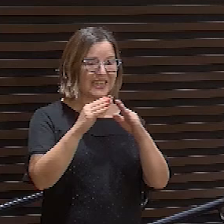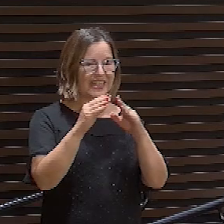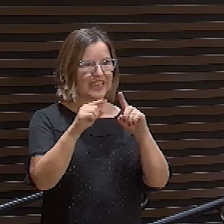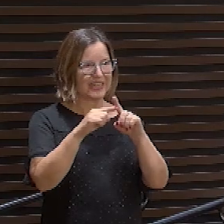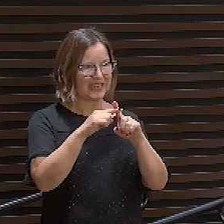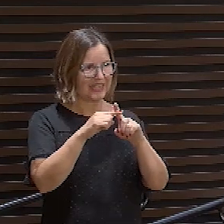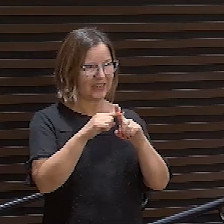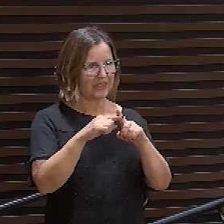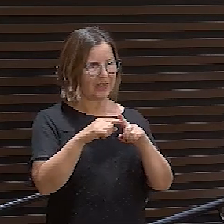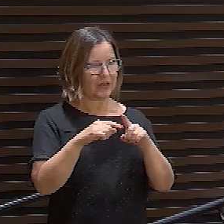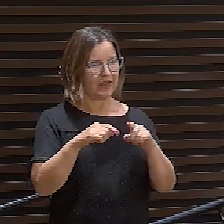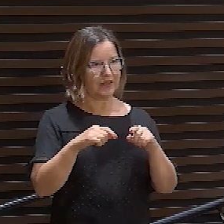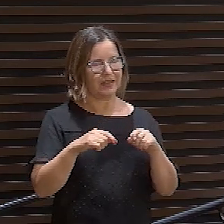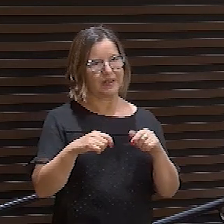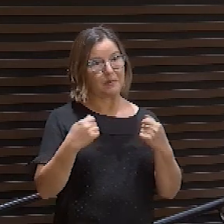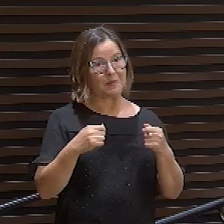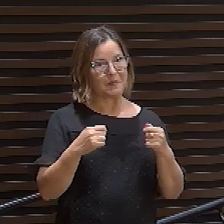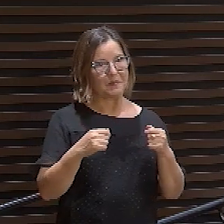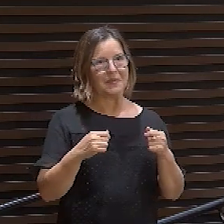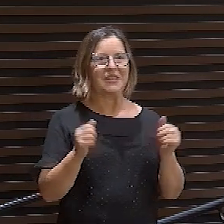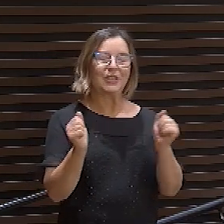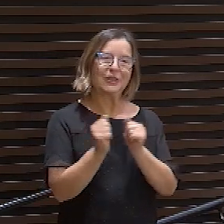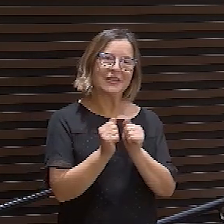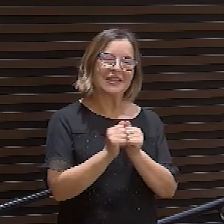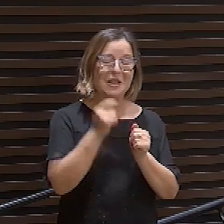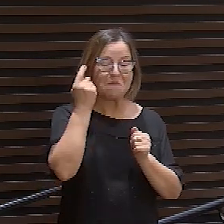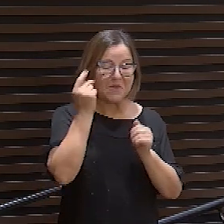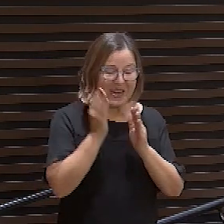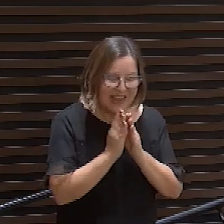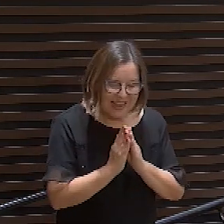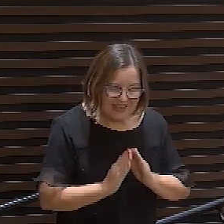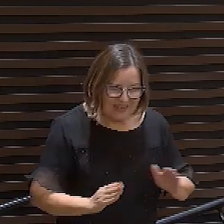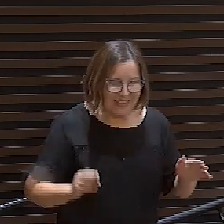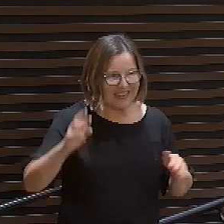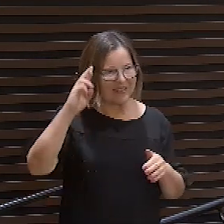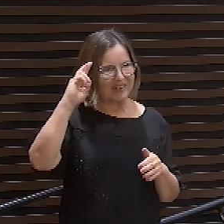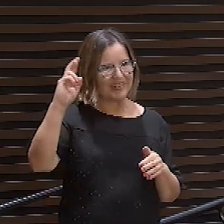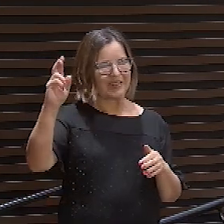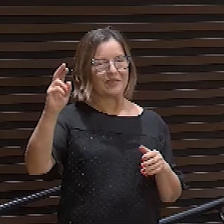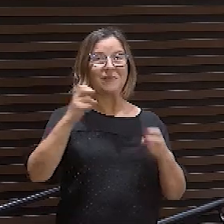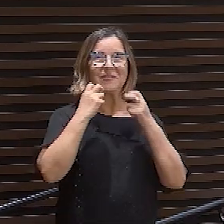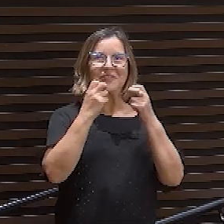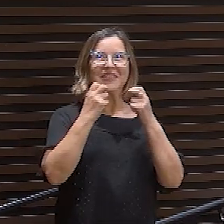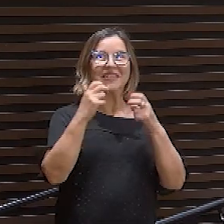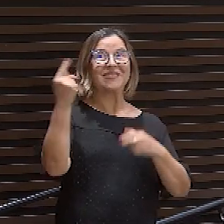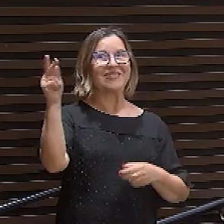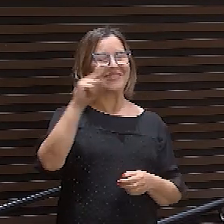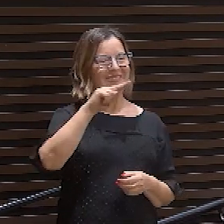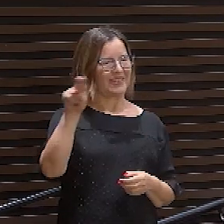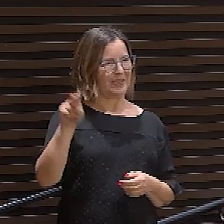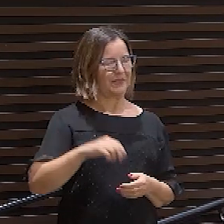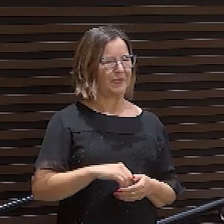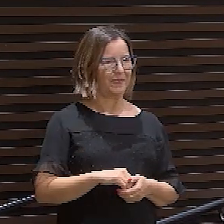se reunir para adorar ao Senhor e invocar o nome do